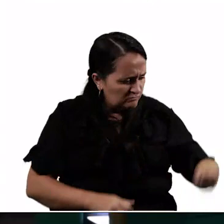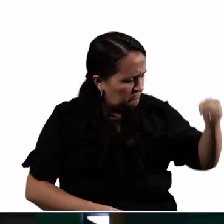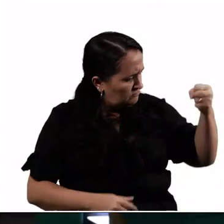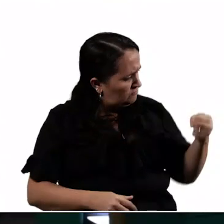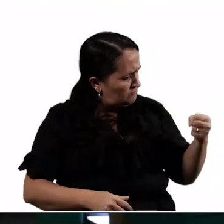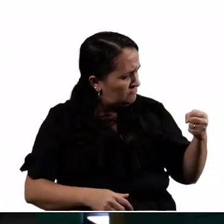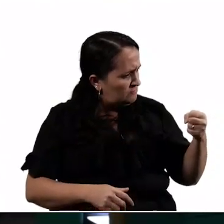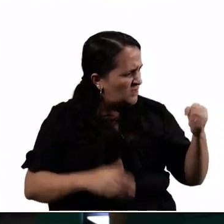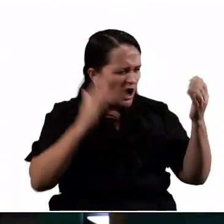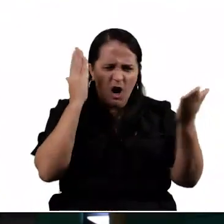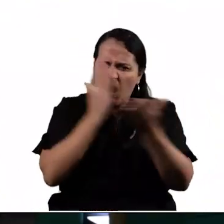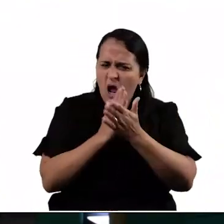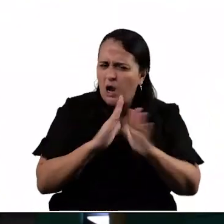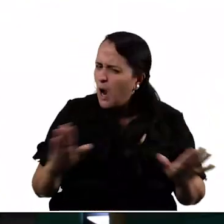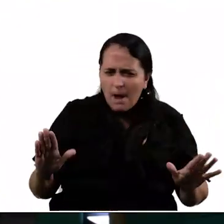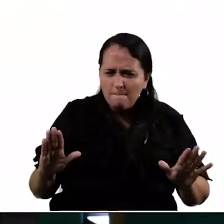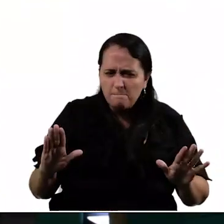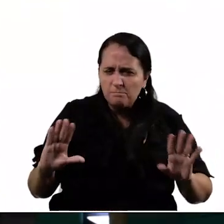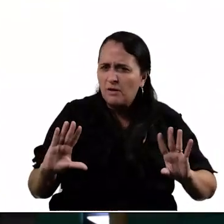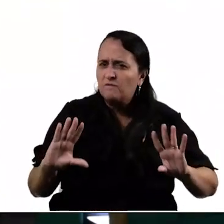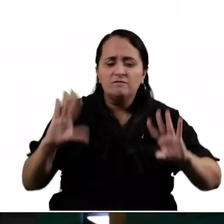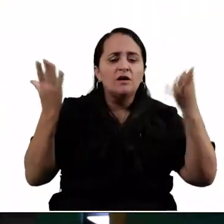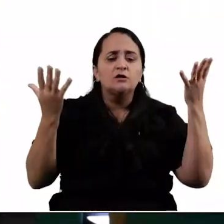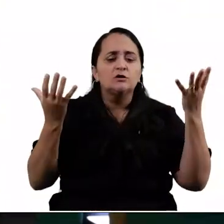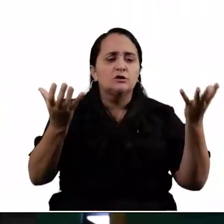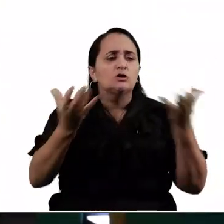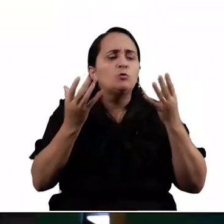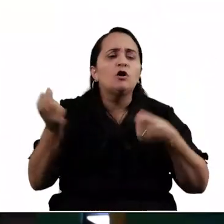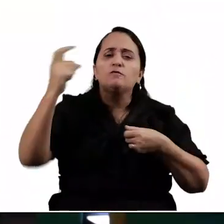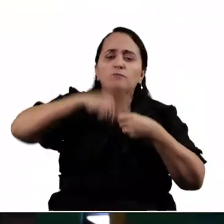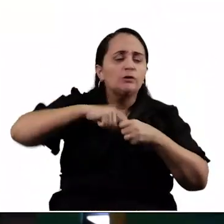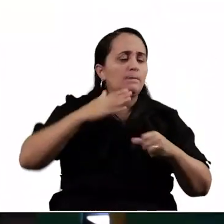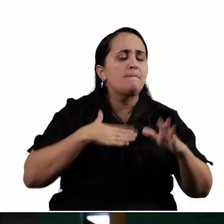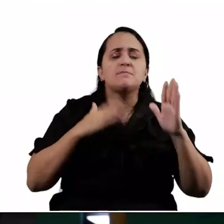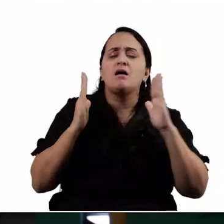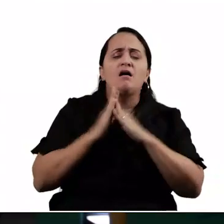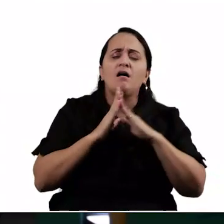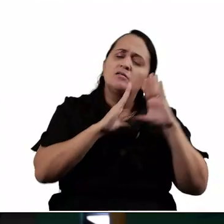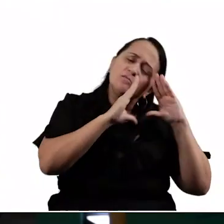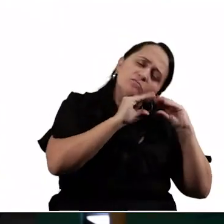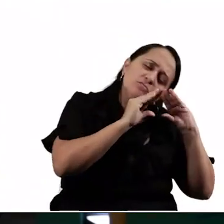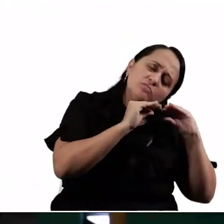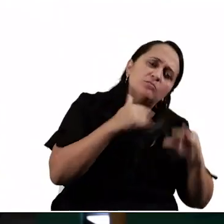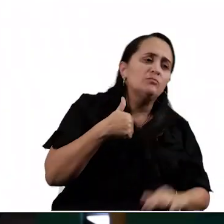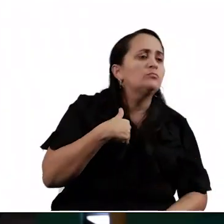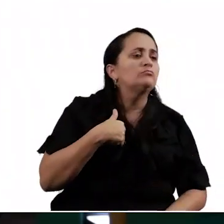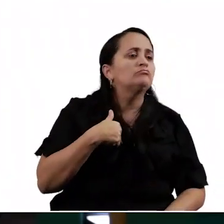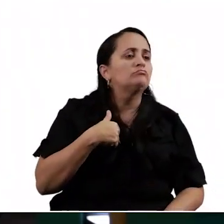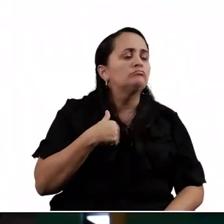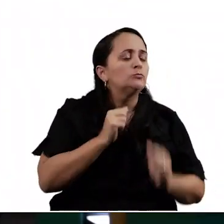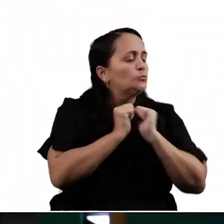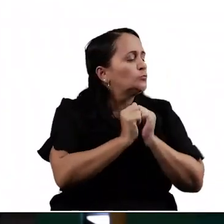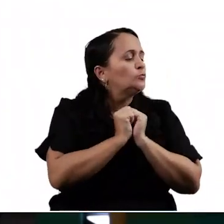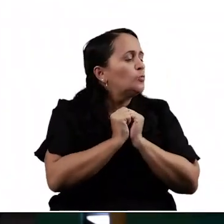louca e vamos de volta para minha casa que eu quero meu travesseiro para ser o